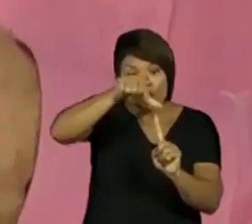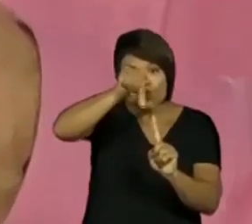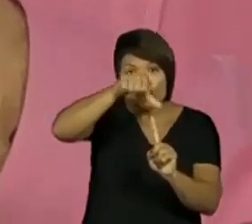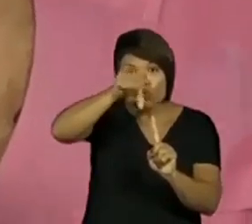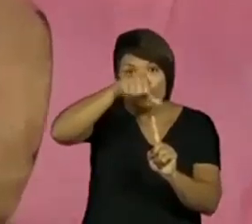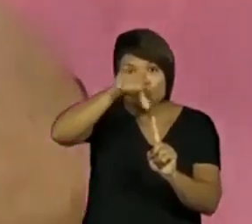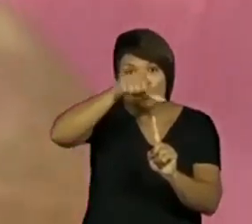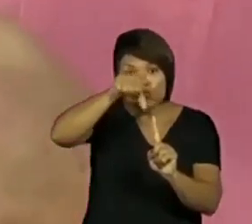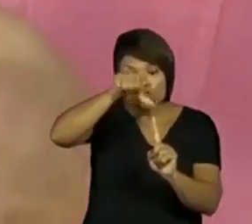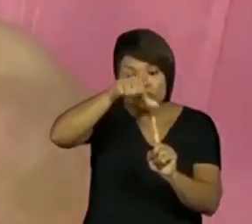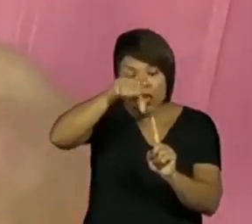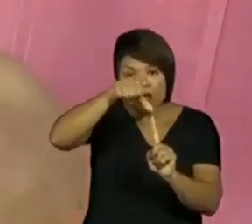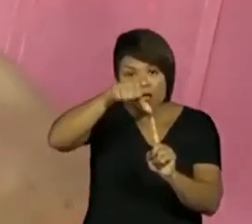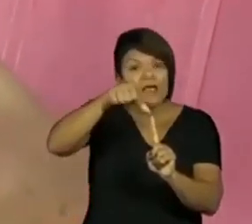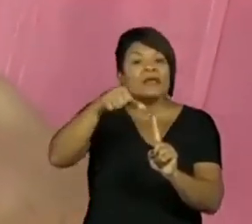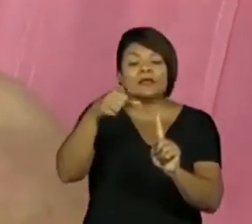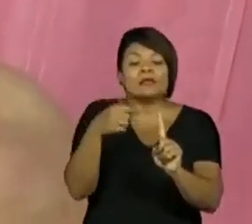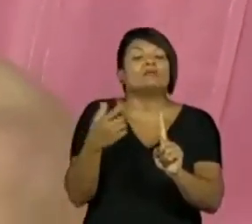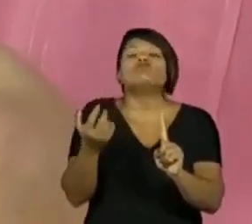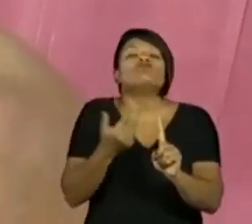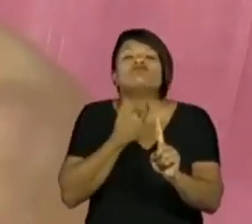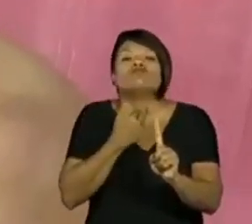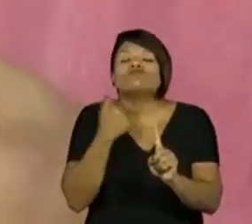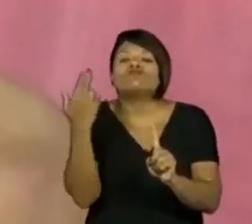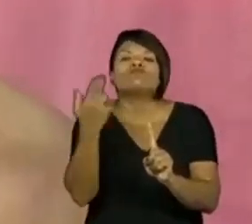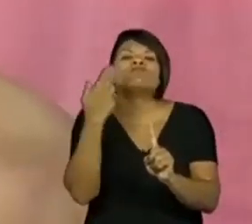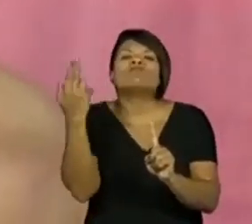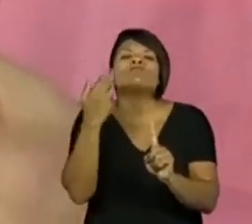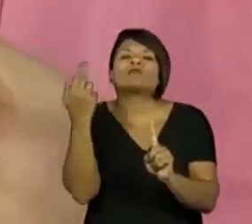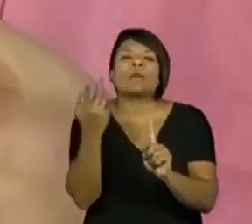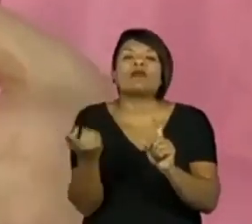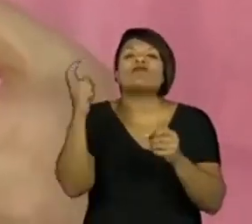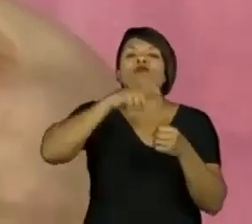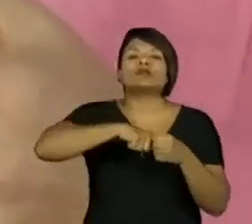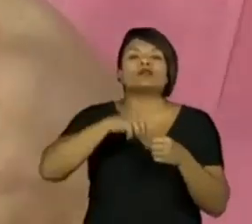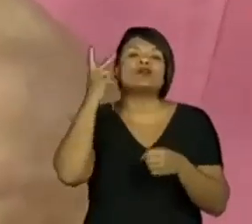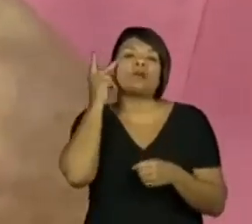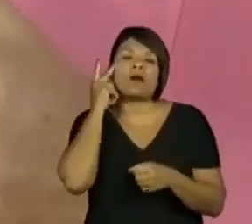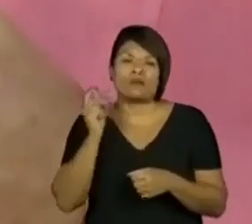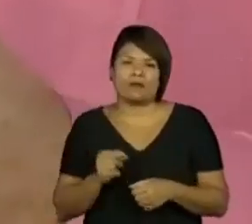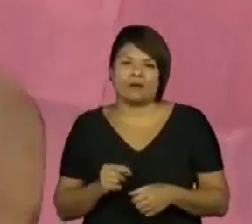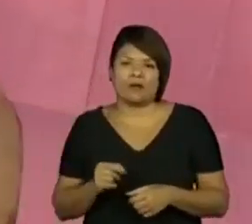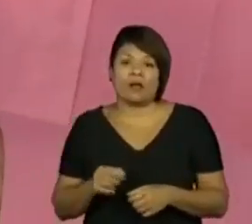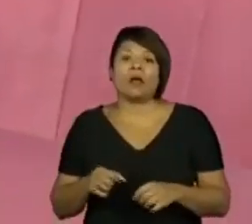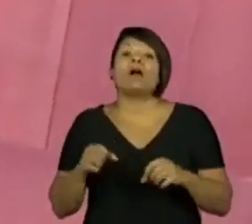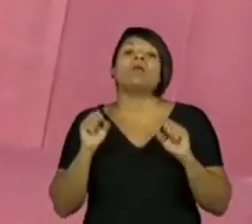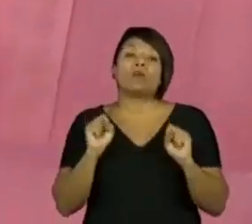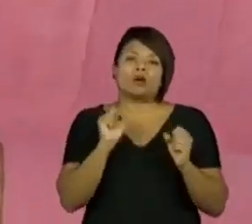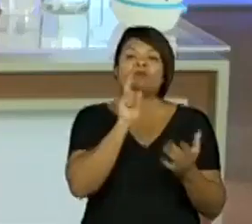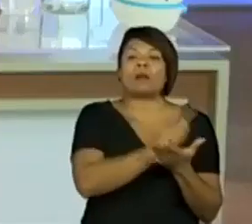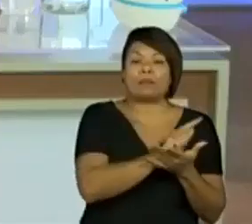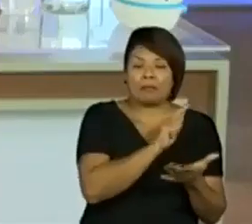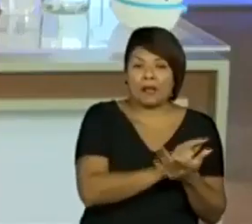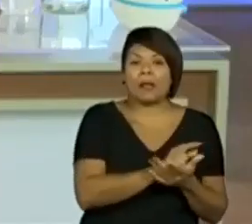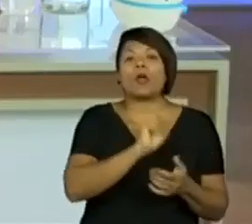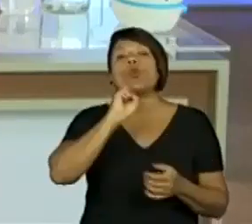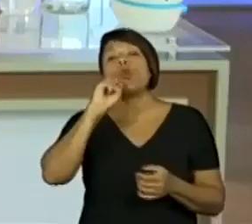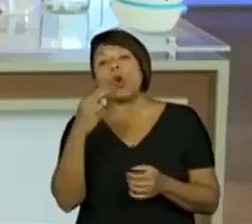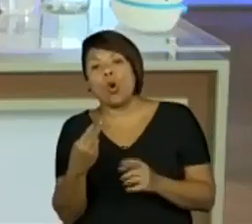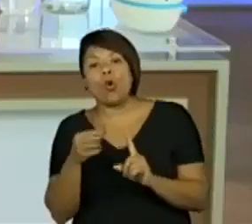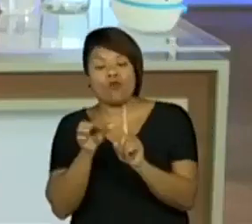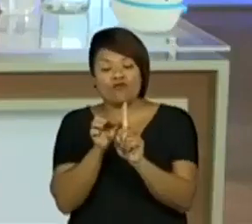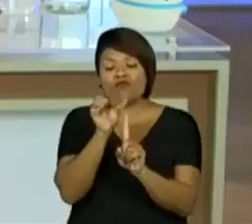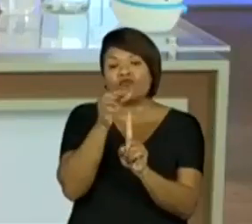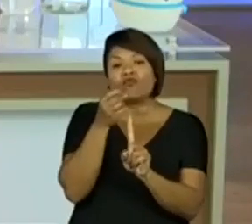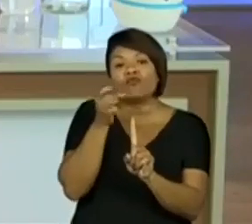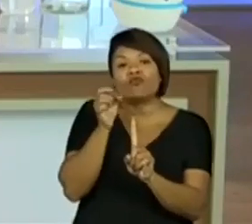é irreversível. Seja a queima de um fósforo, ou a queima de um papel, ou qualquer outro